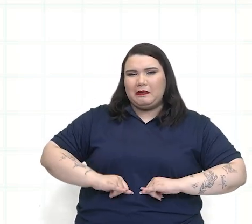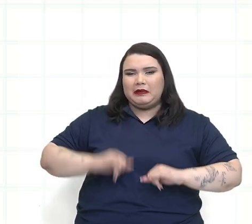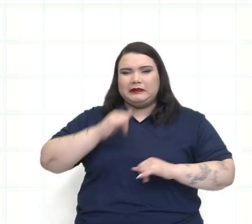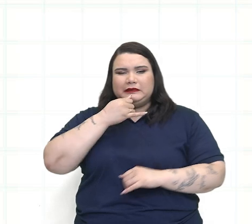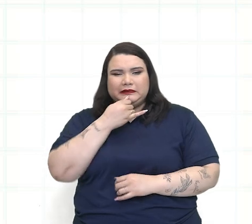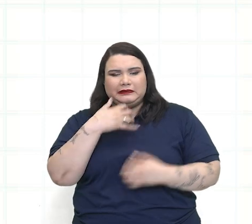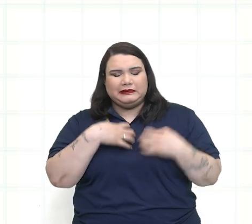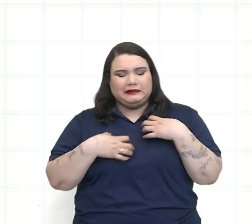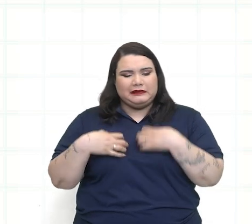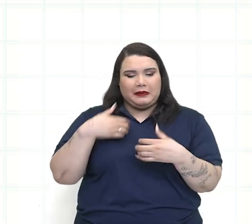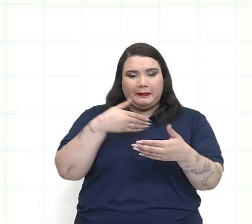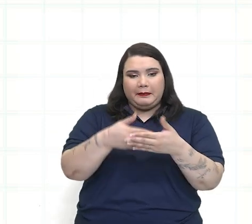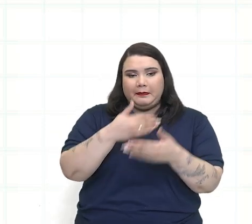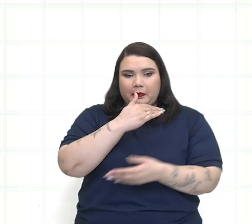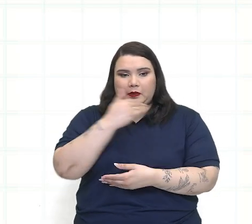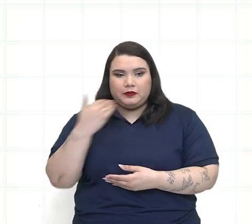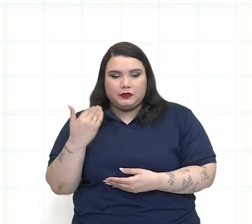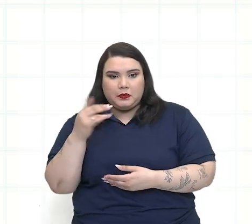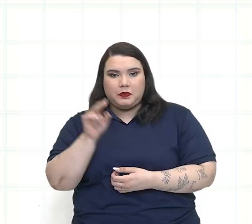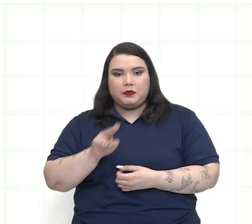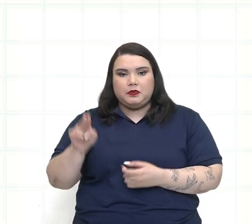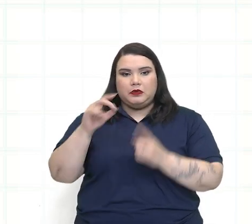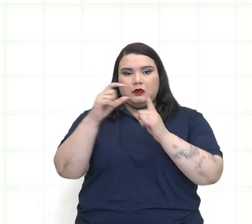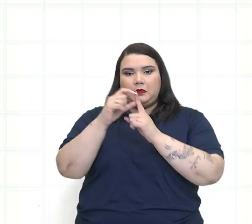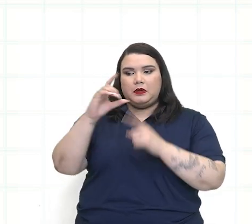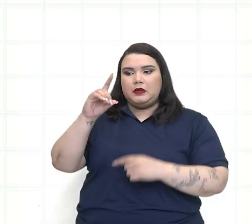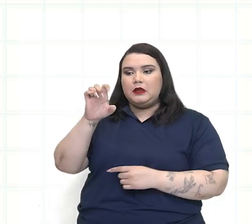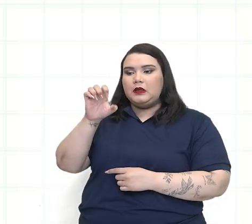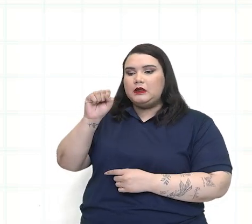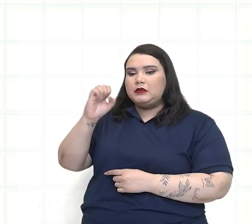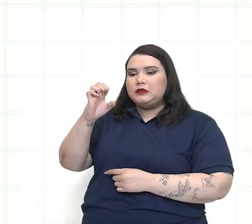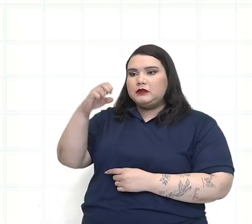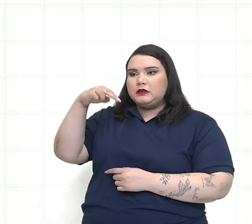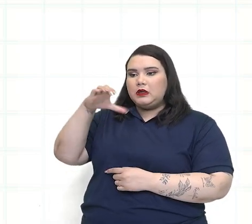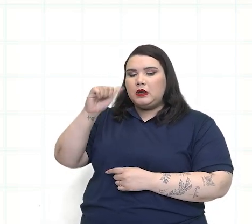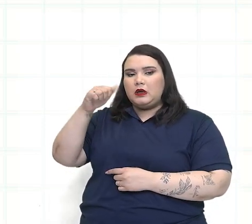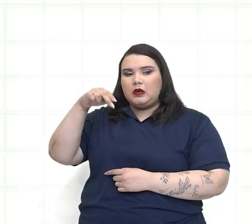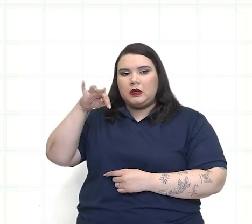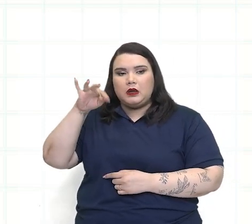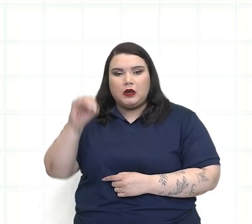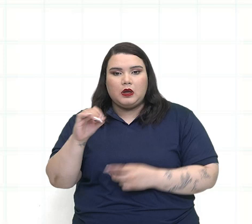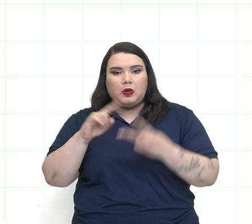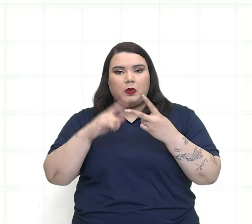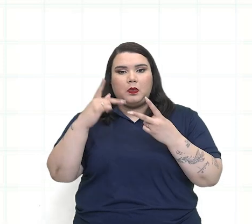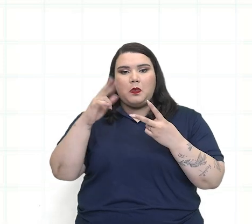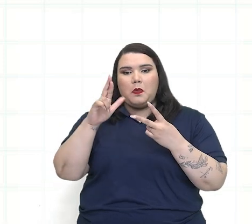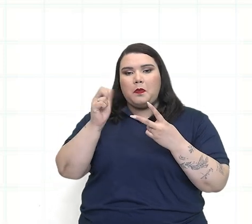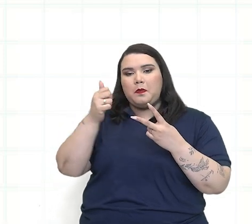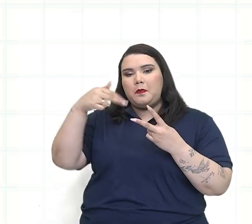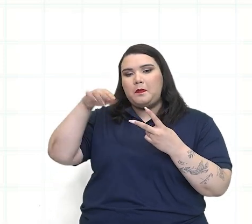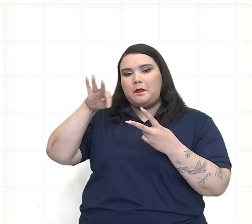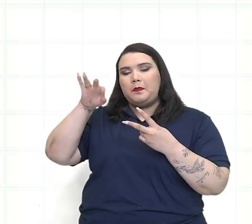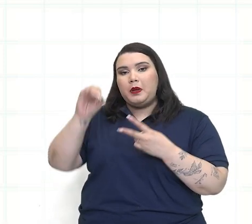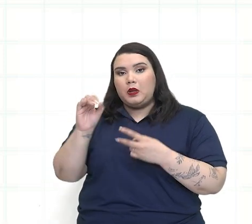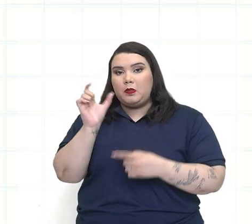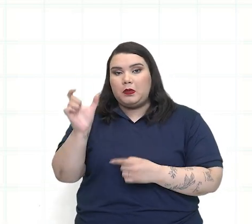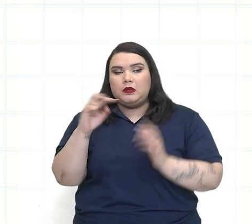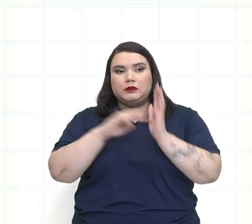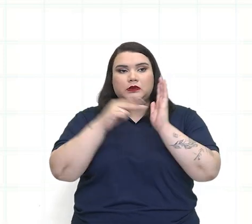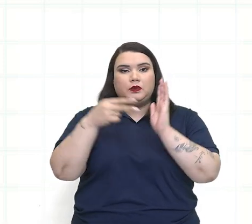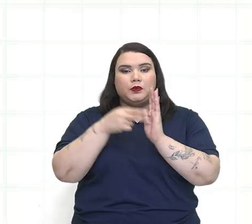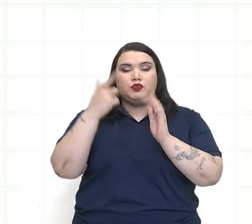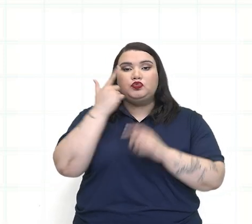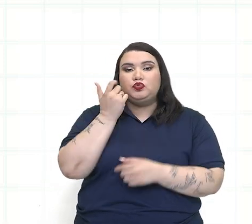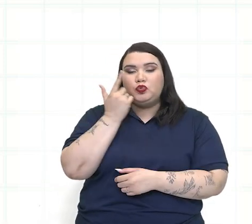angústia, proximidade da morte, quando ele usa as palavras, ó, desencanto, pranto, né? Pranto significa choro. E no primeiro verso